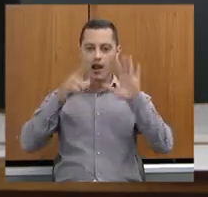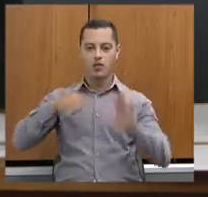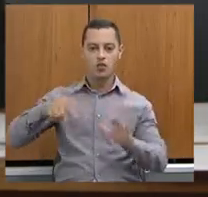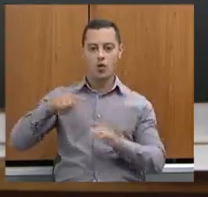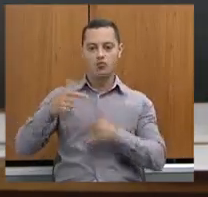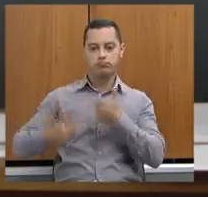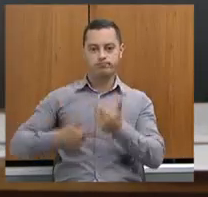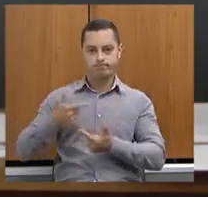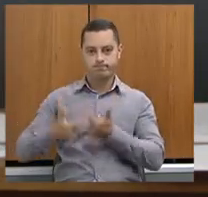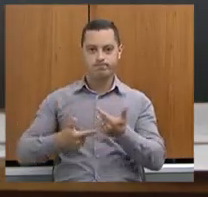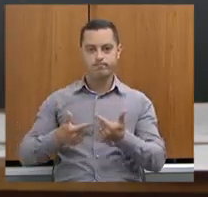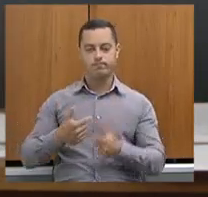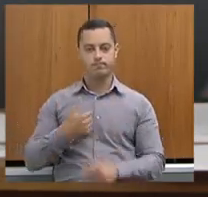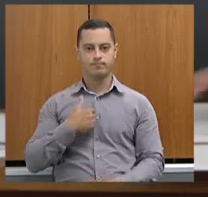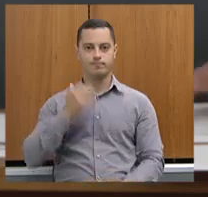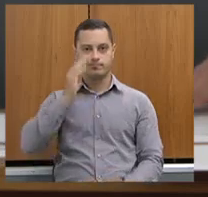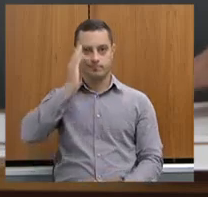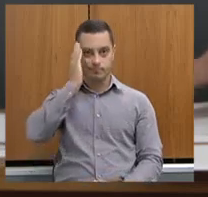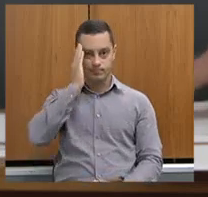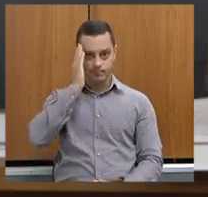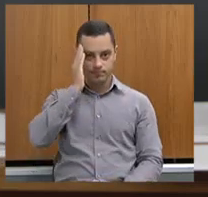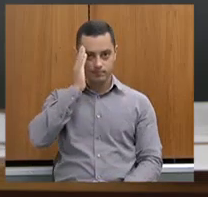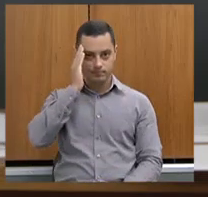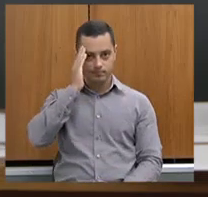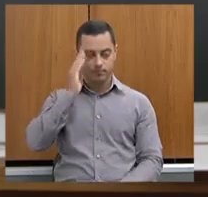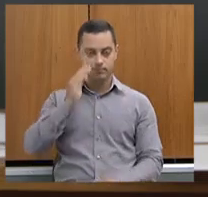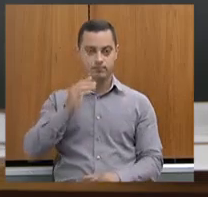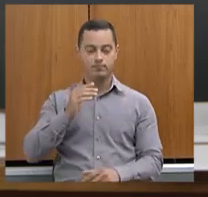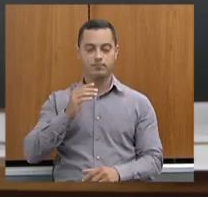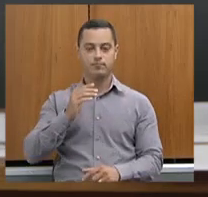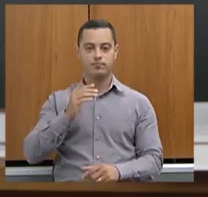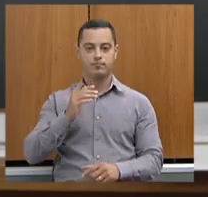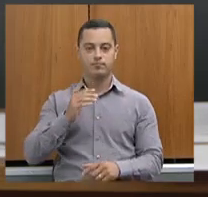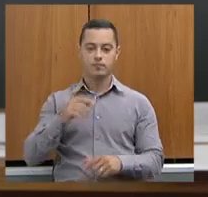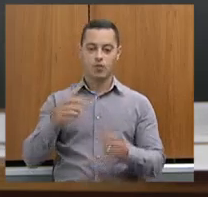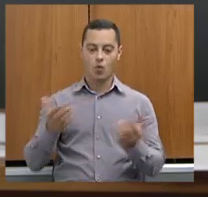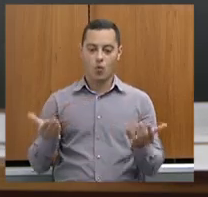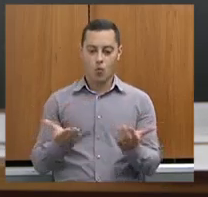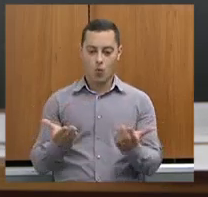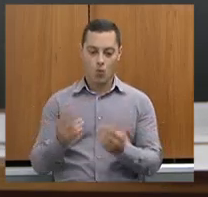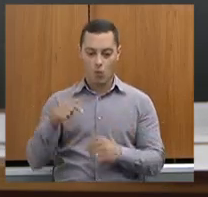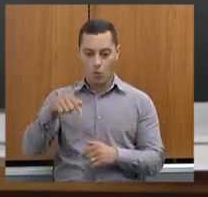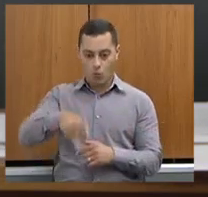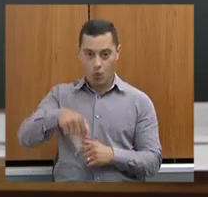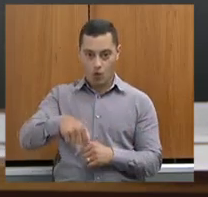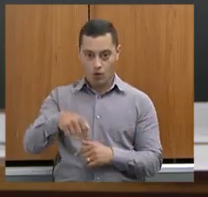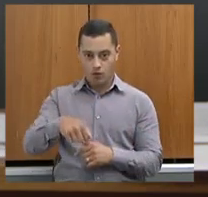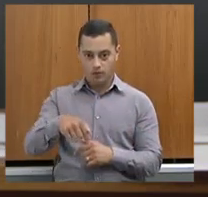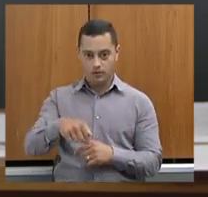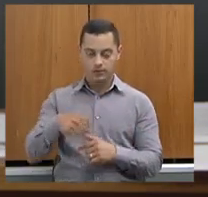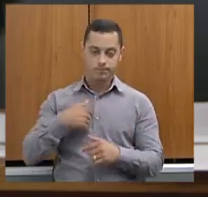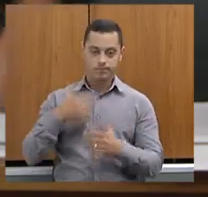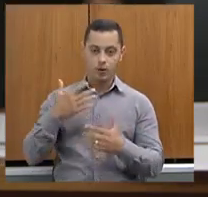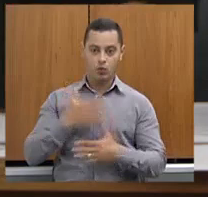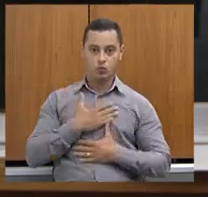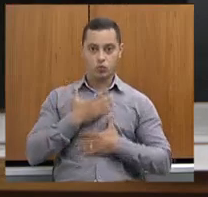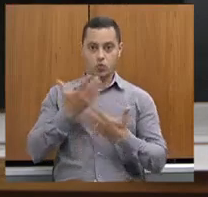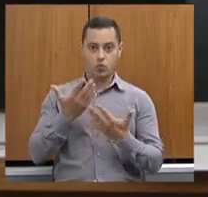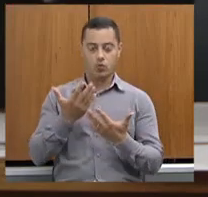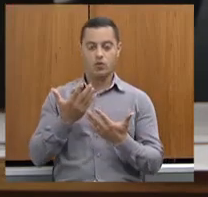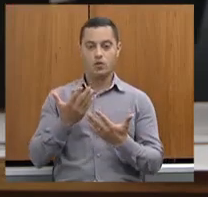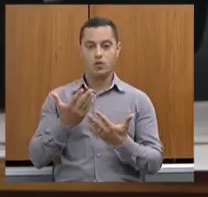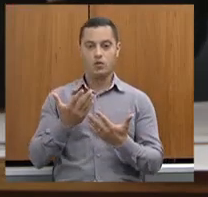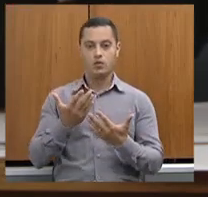entendo que os votos de congratulações aí que me pega de surpresa nesse momento me